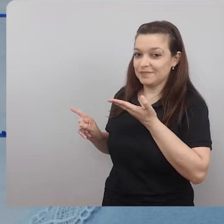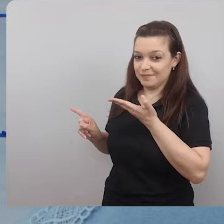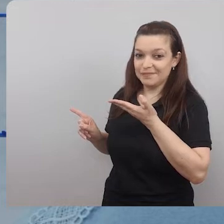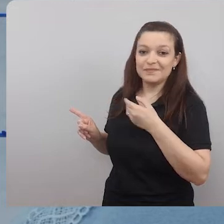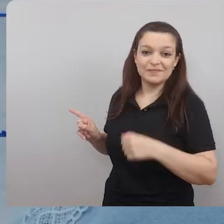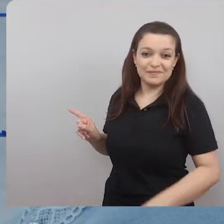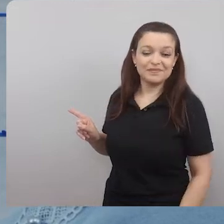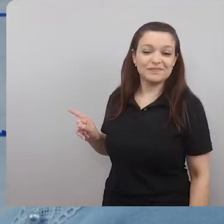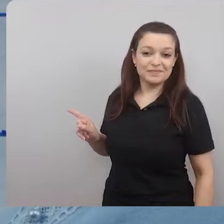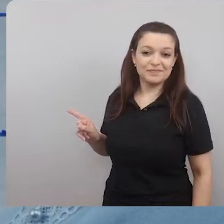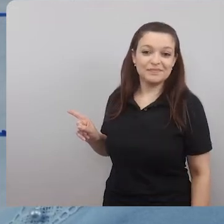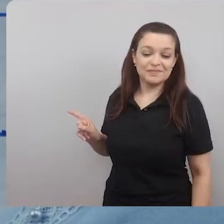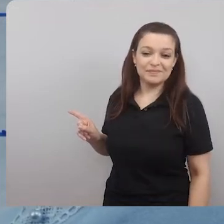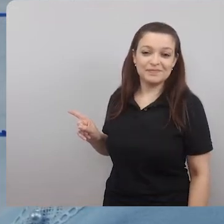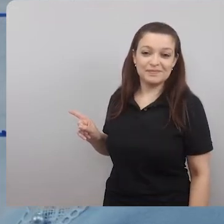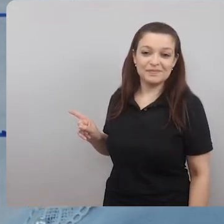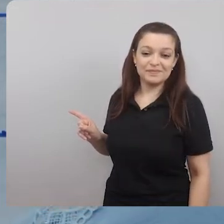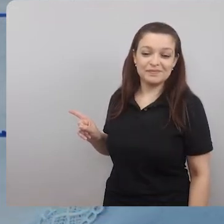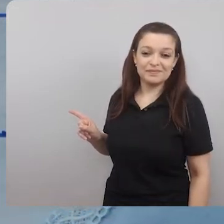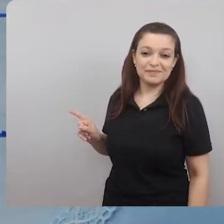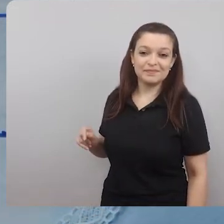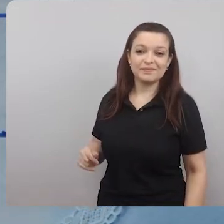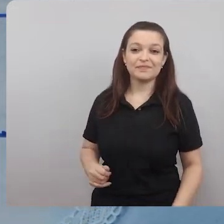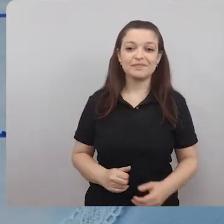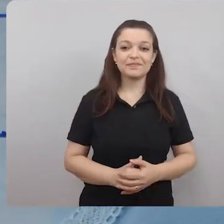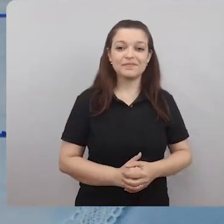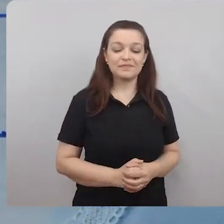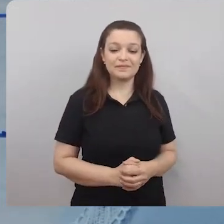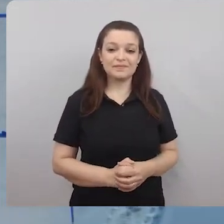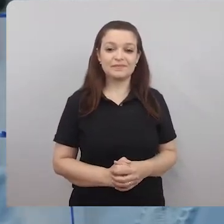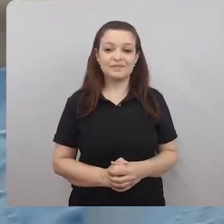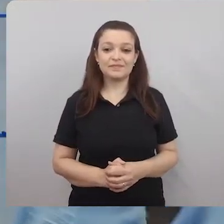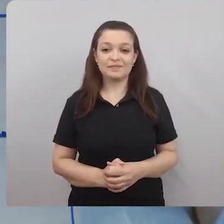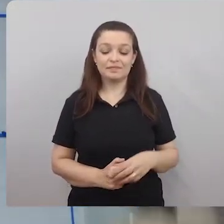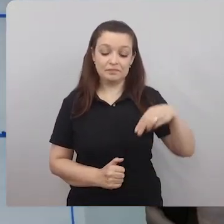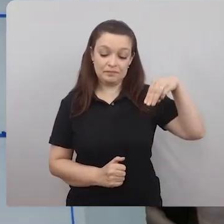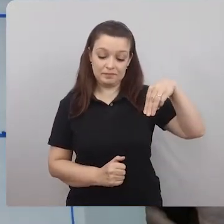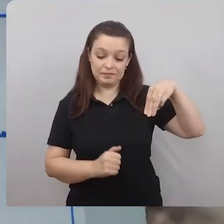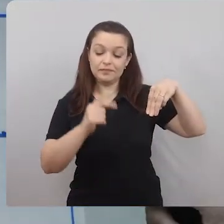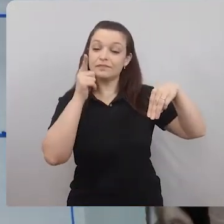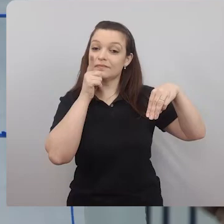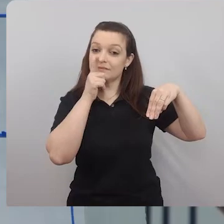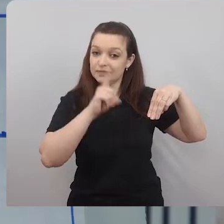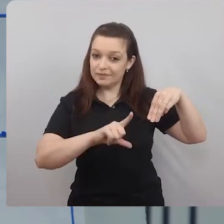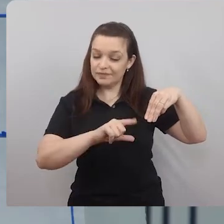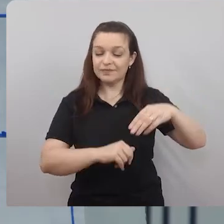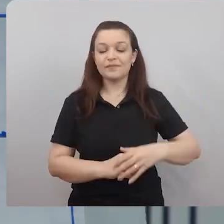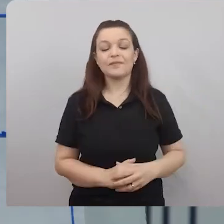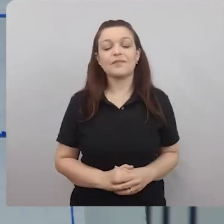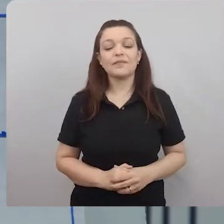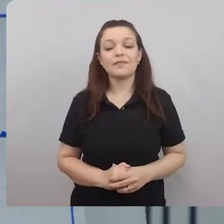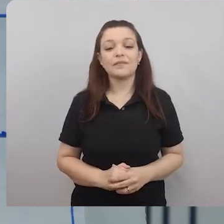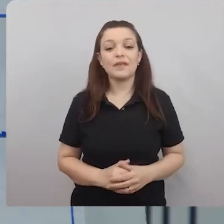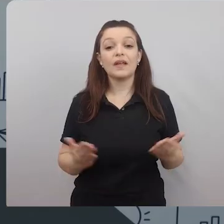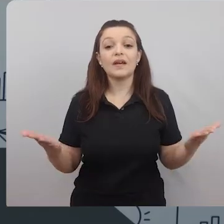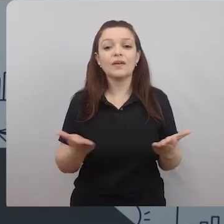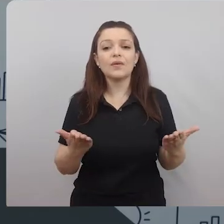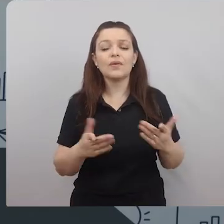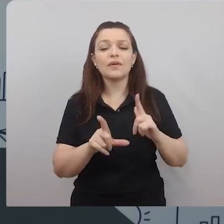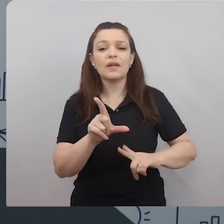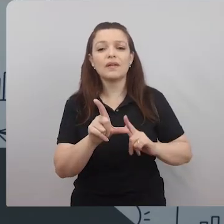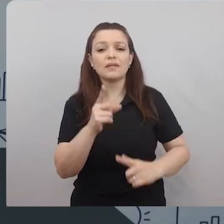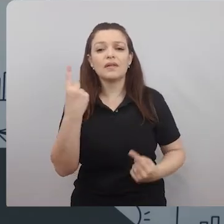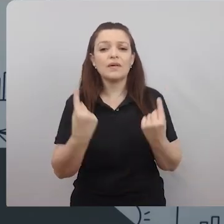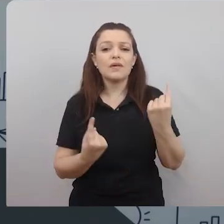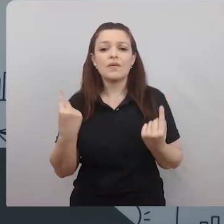descer, subir novamente e descer. A letra M. E depois da